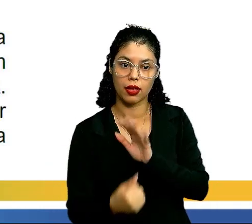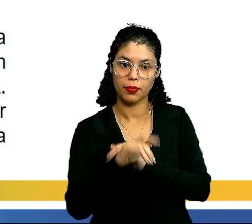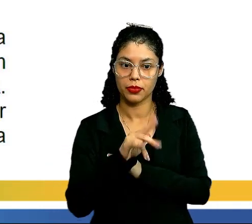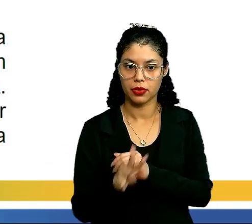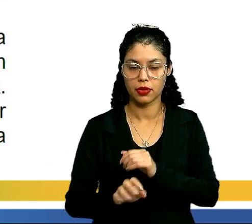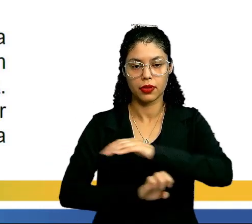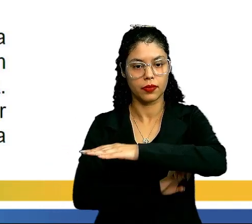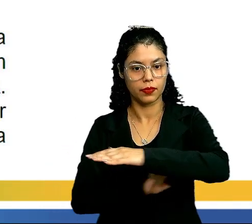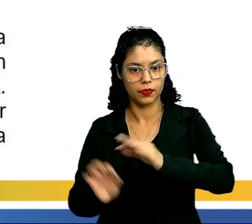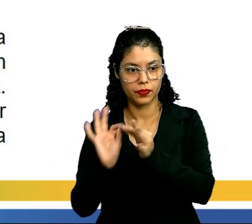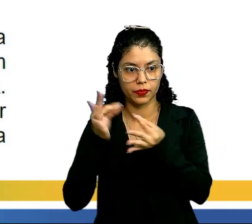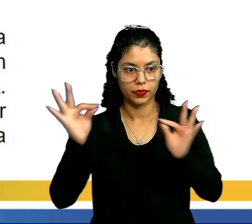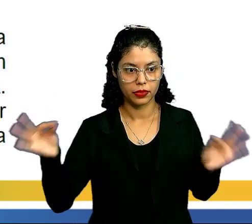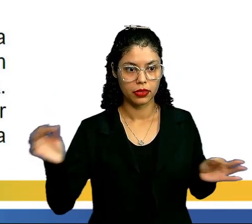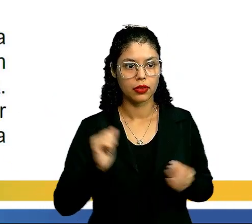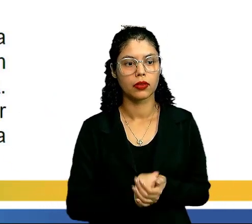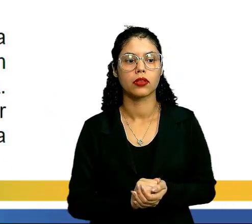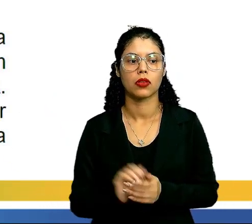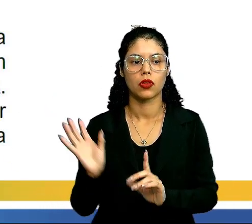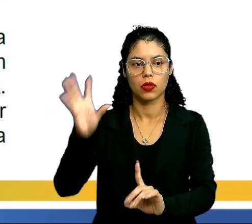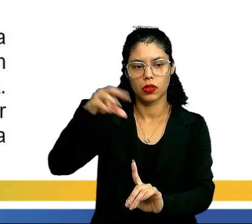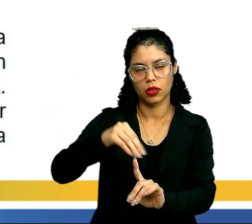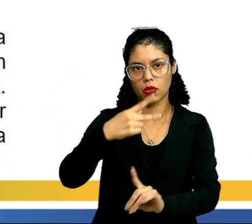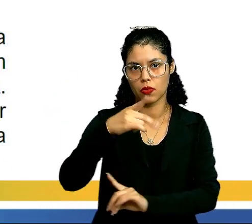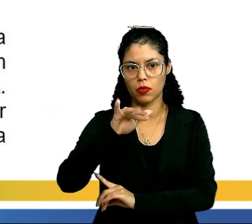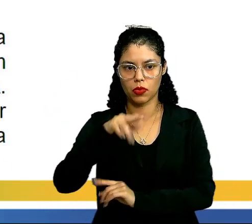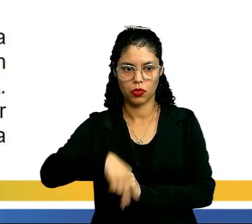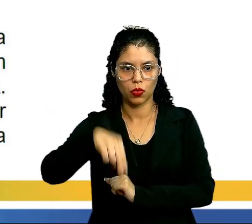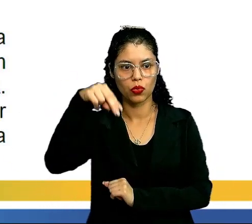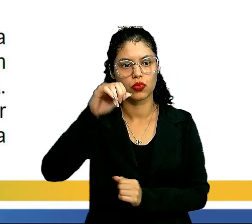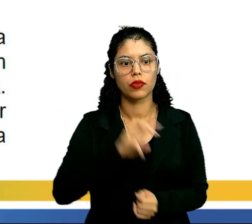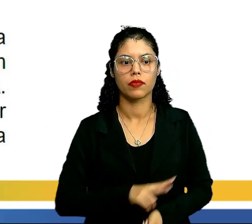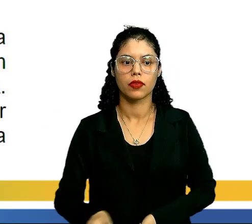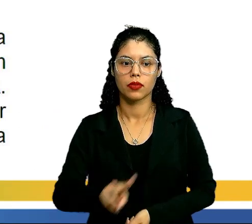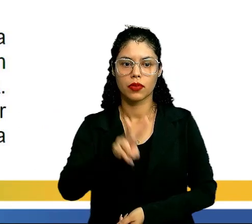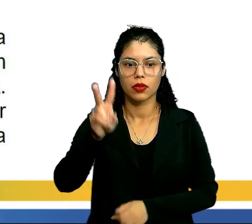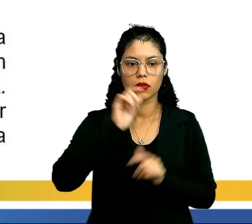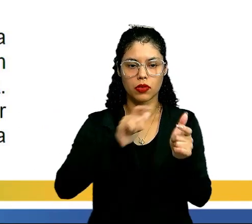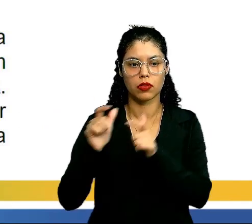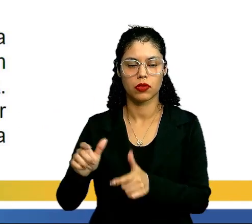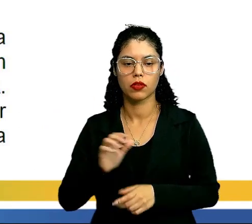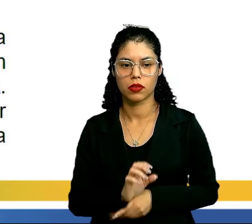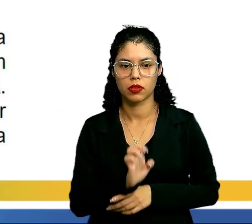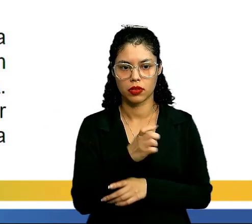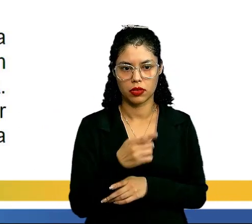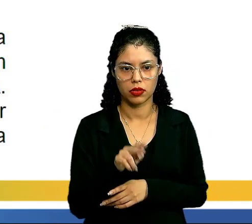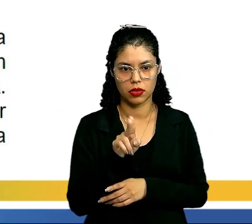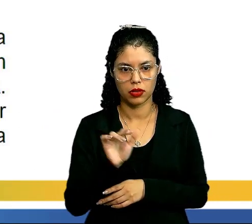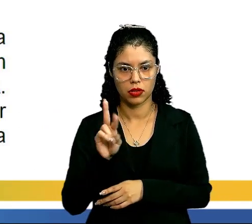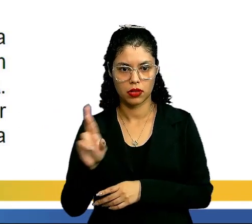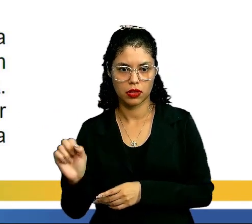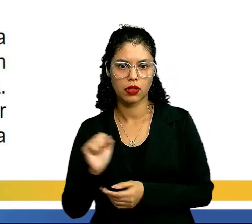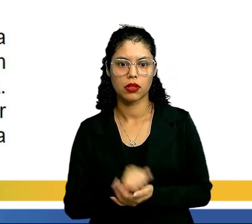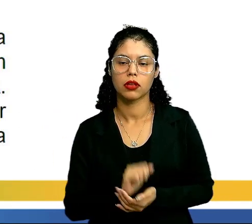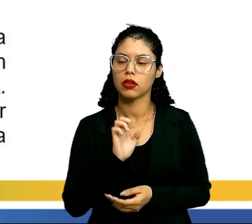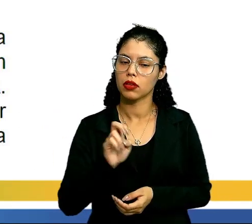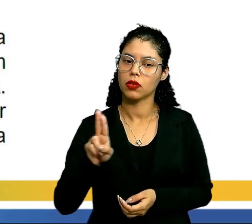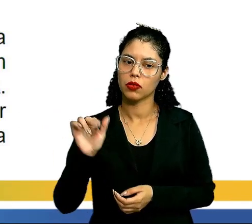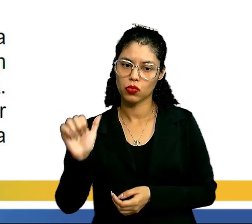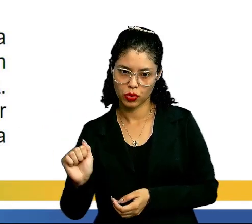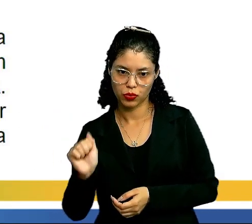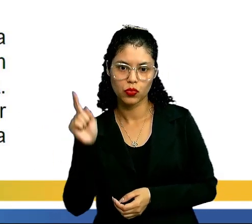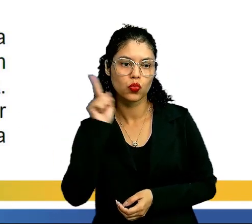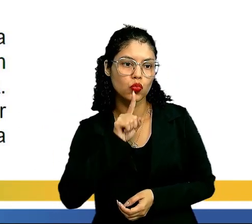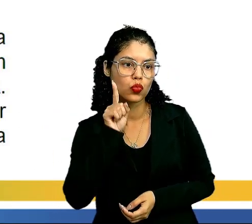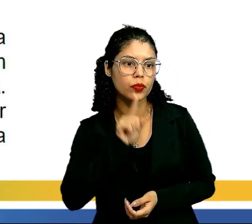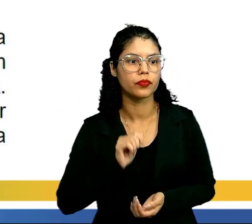projeção azimutal equidistante, com o centro no Polo Norte, valoriza a localização da ex-URSS e dos